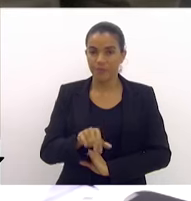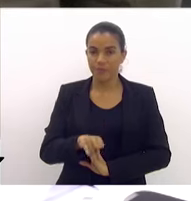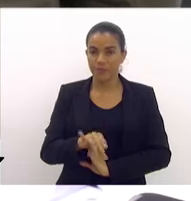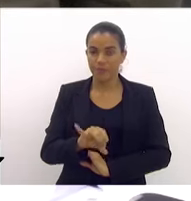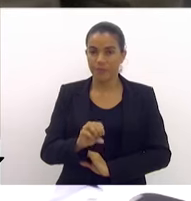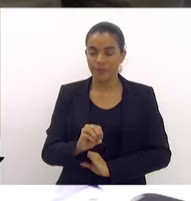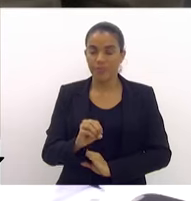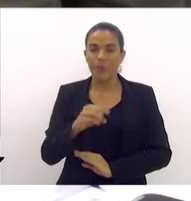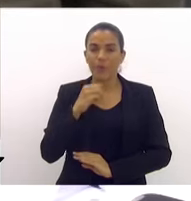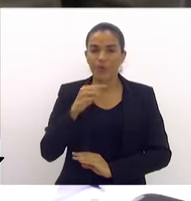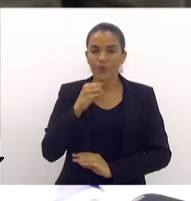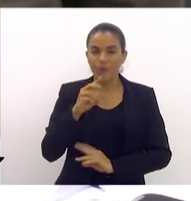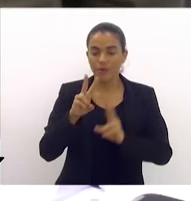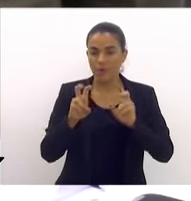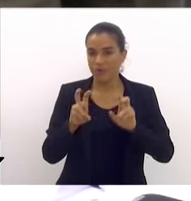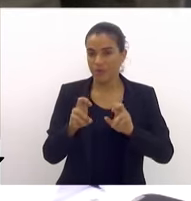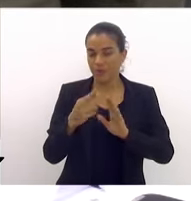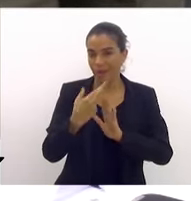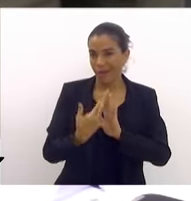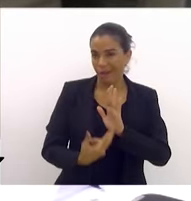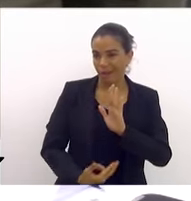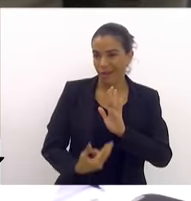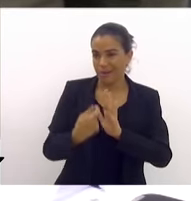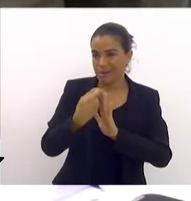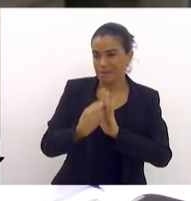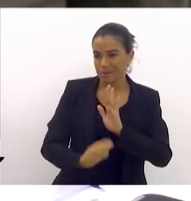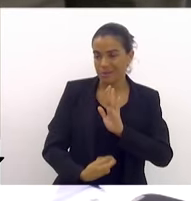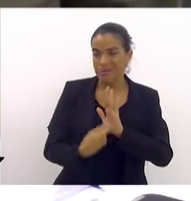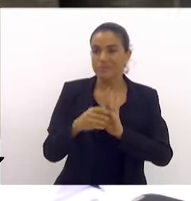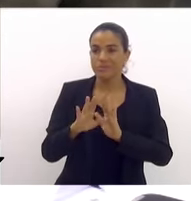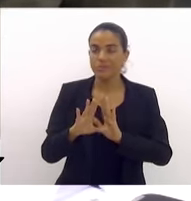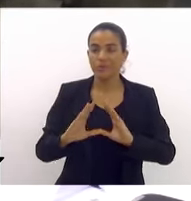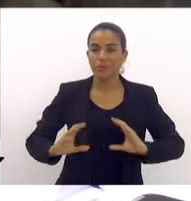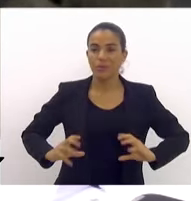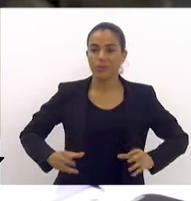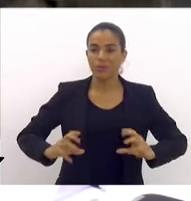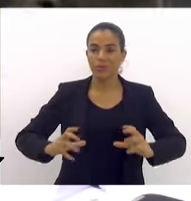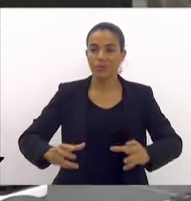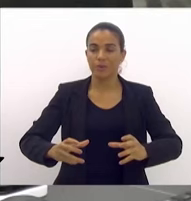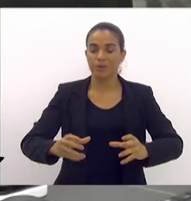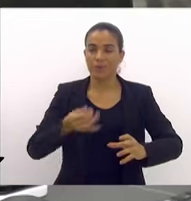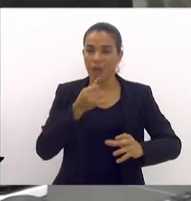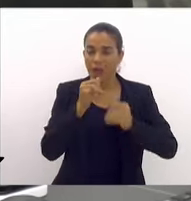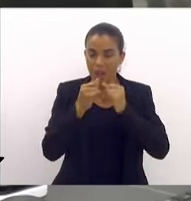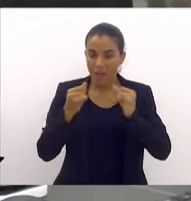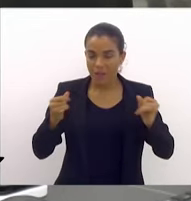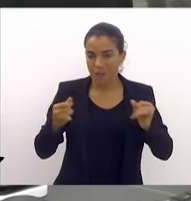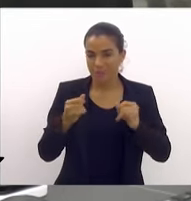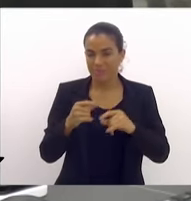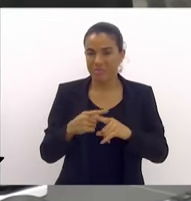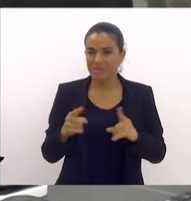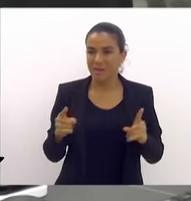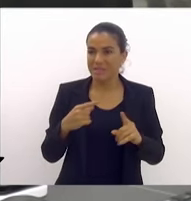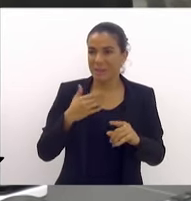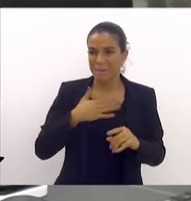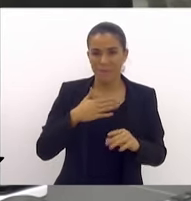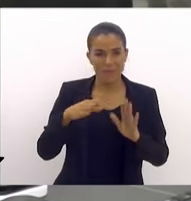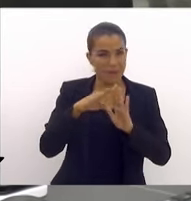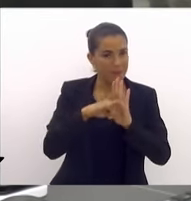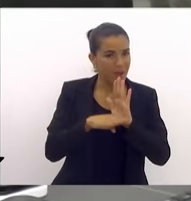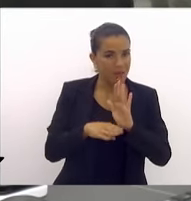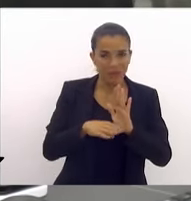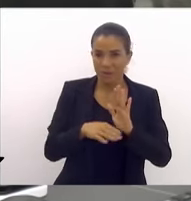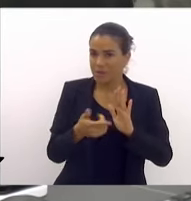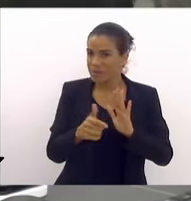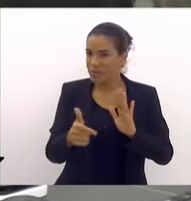a redação... Dos ciclomotores, né? É, dos ciclomotores. Pois é, mas na minha pauta aqui não tem essa... Não está nessa